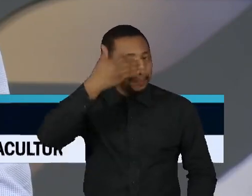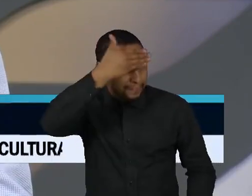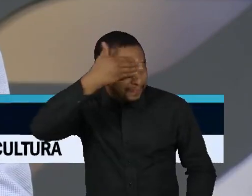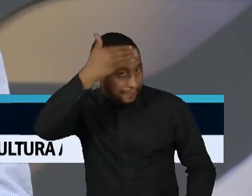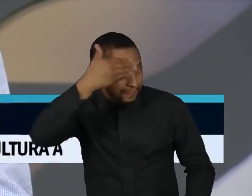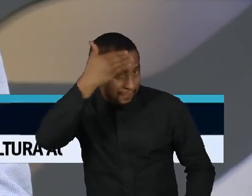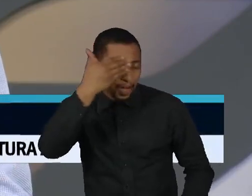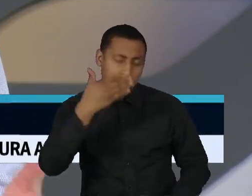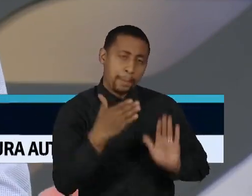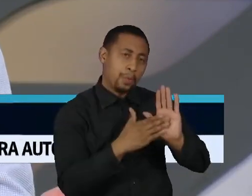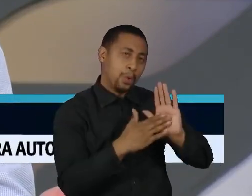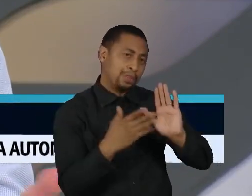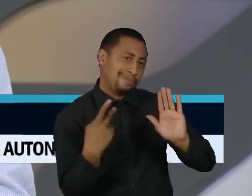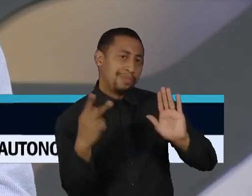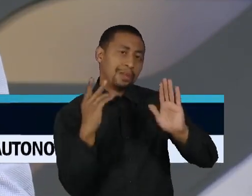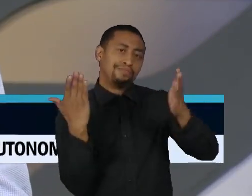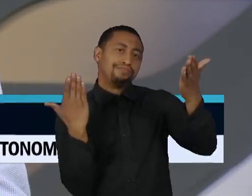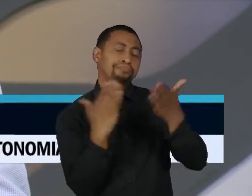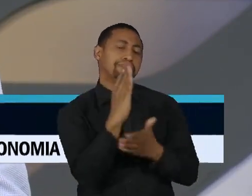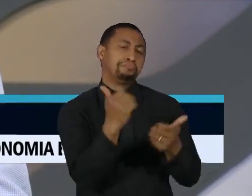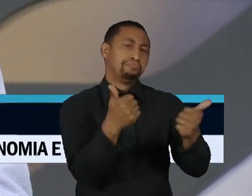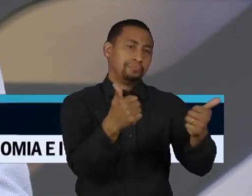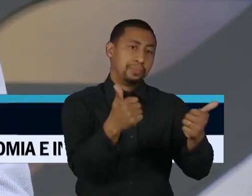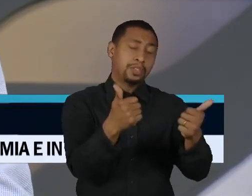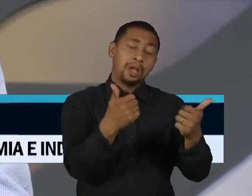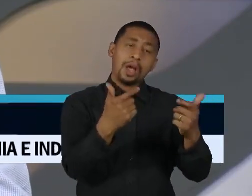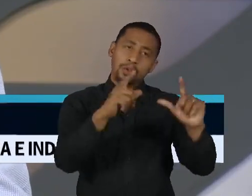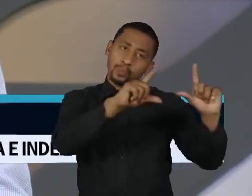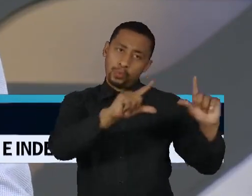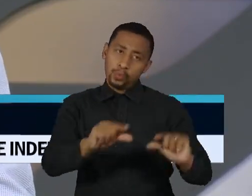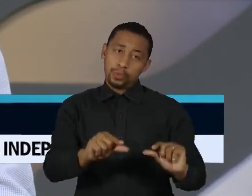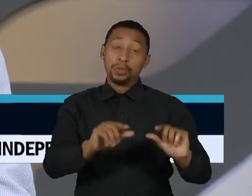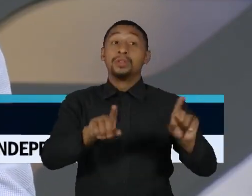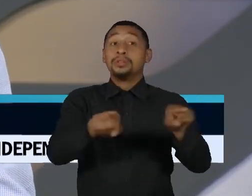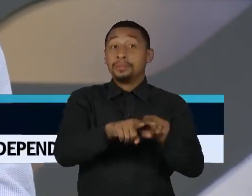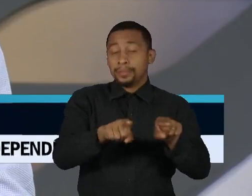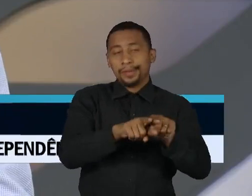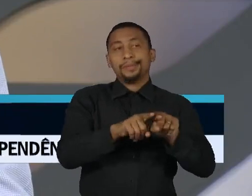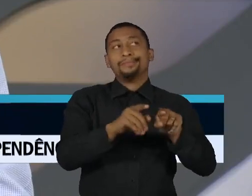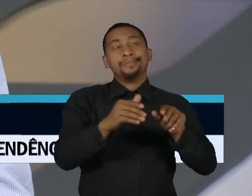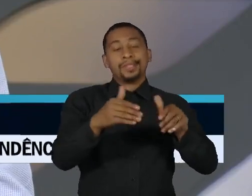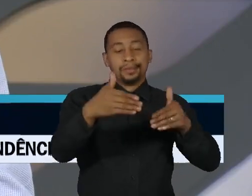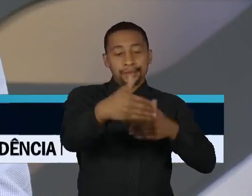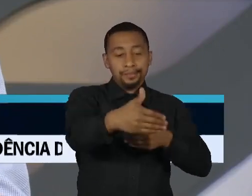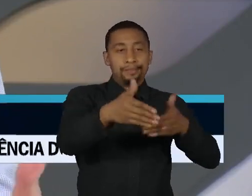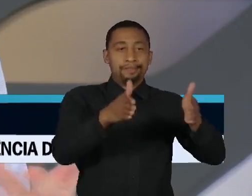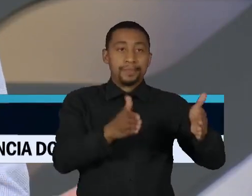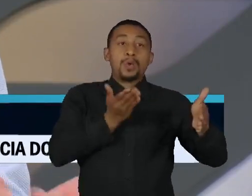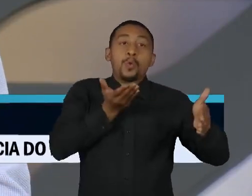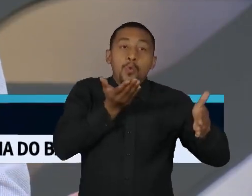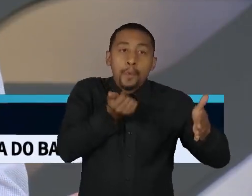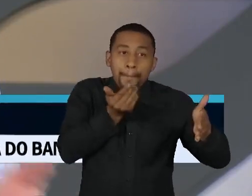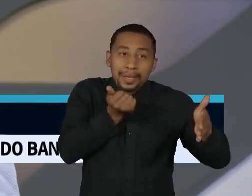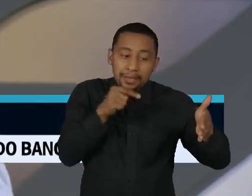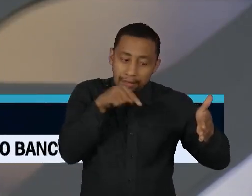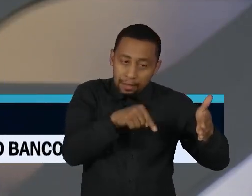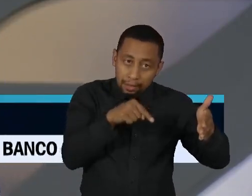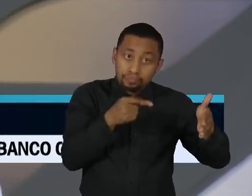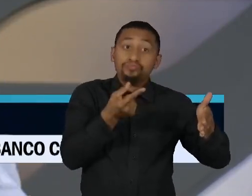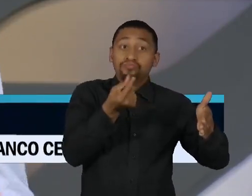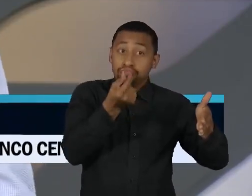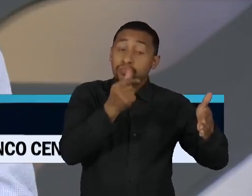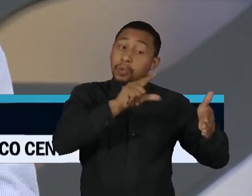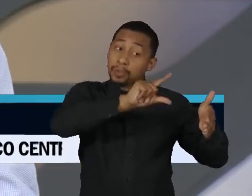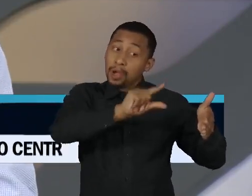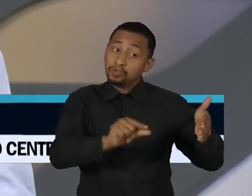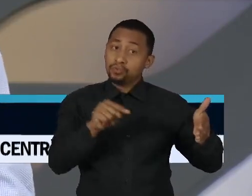diminuindo impostos Sem dúvida assim como de alimentos da cesta básica então quer dizer baixando impostos